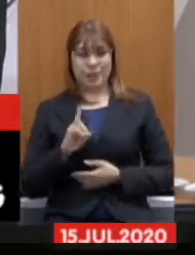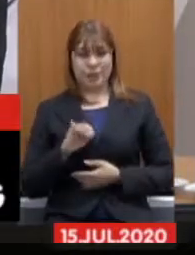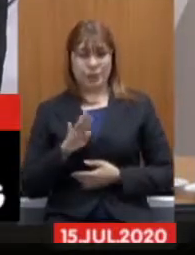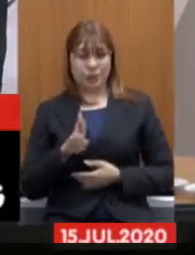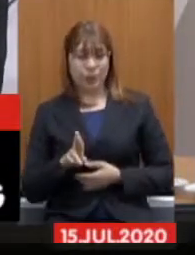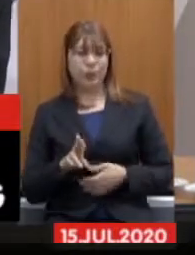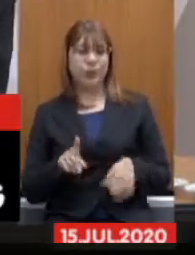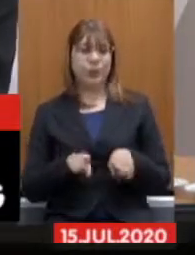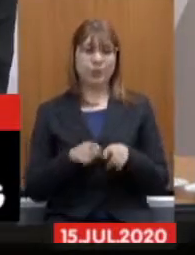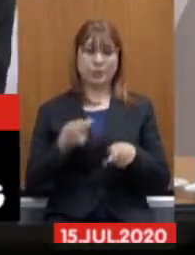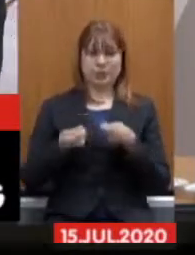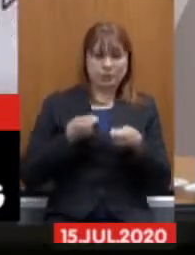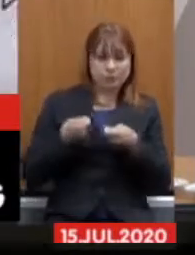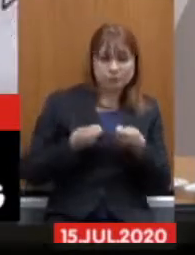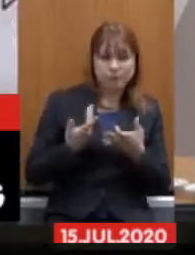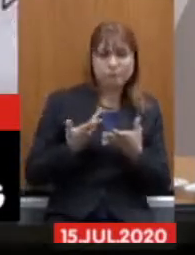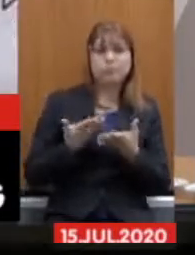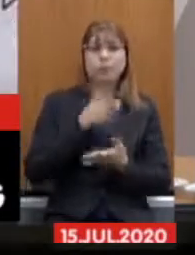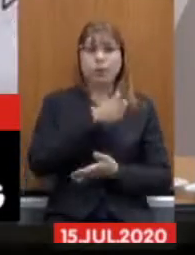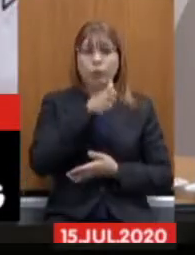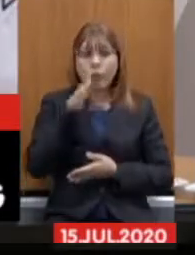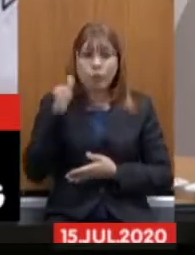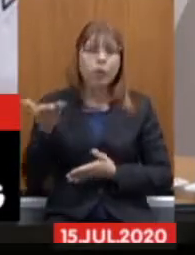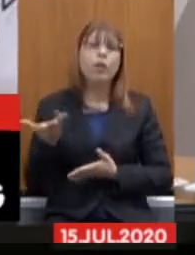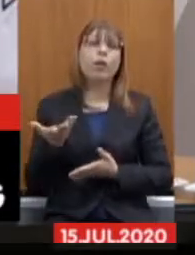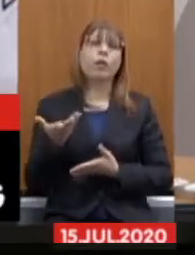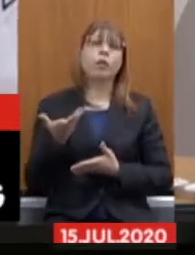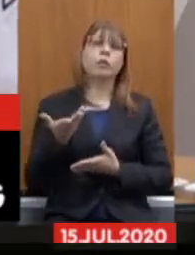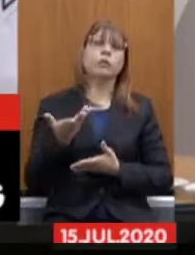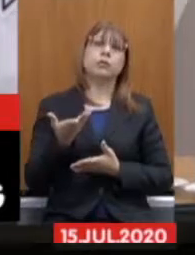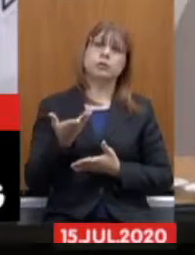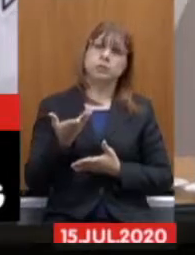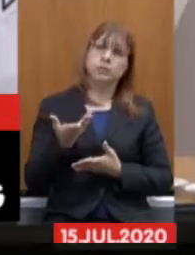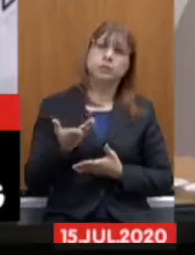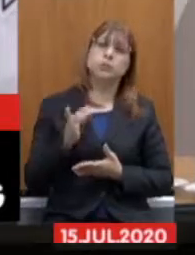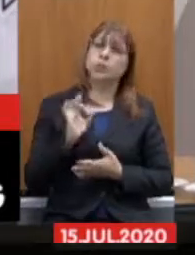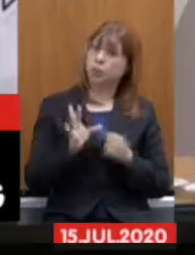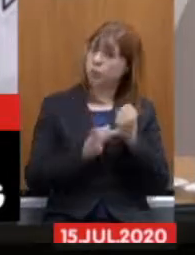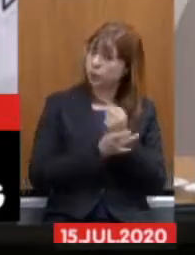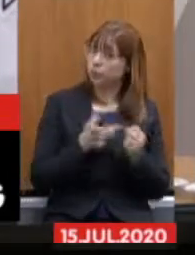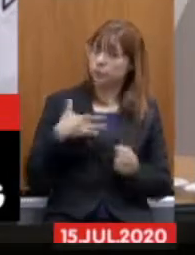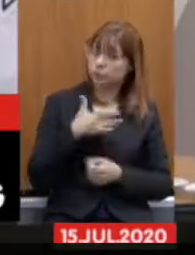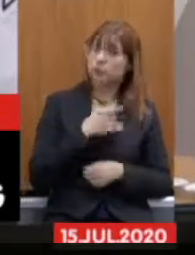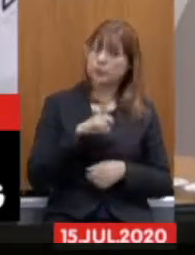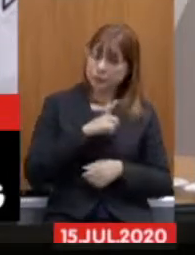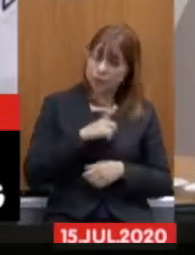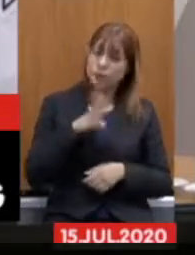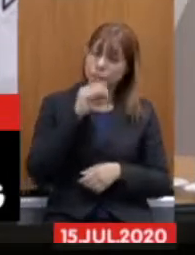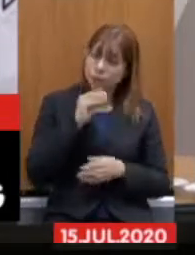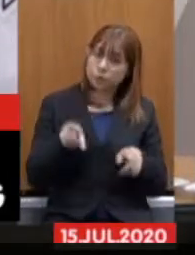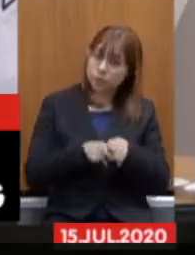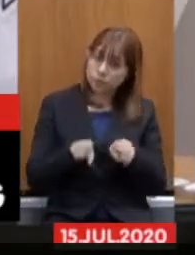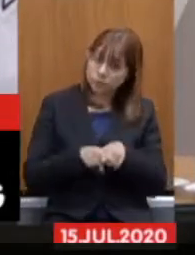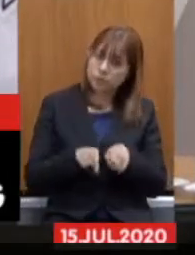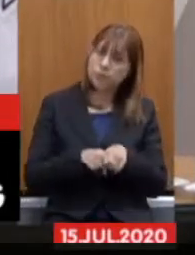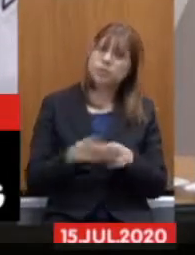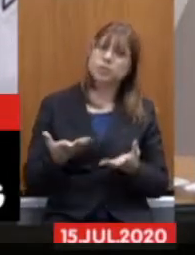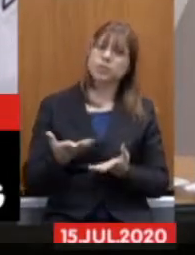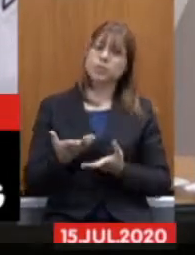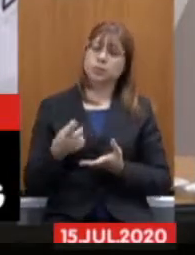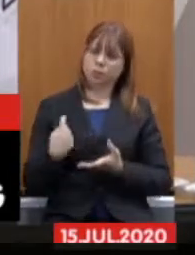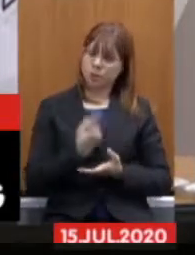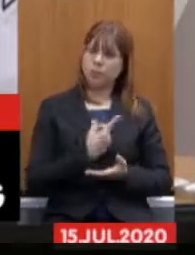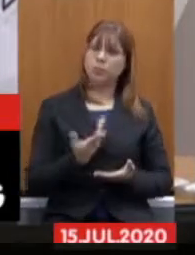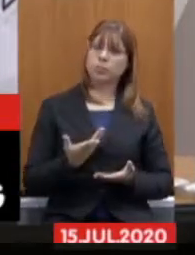da fazenda indo a campo aí meio academia então é só segurança sua saúde também não temos servidores aí do fisco também fazemos